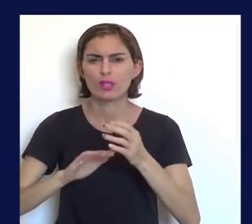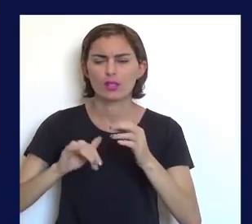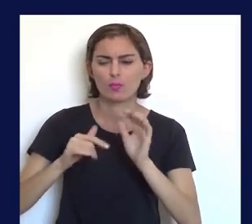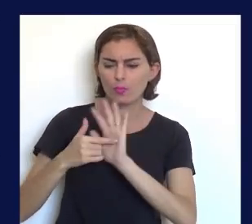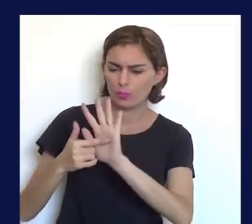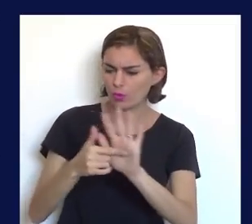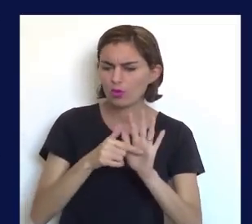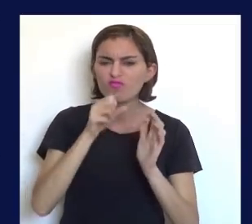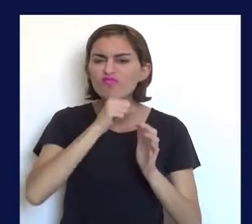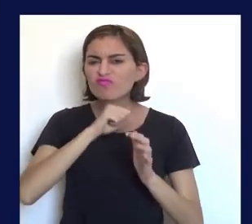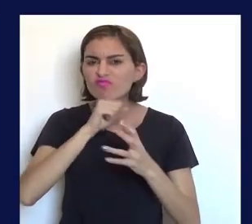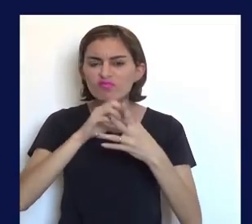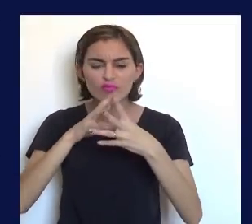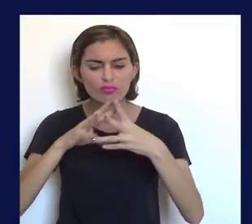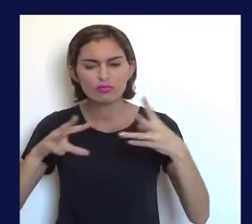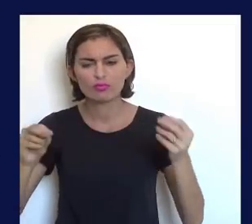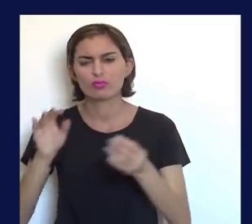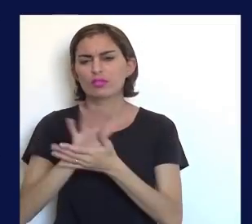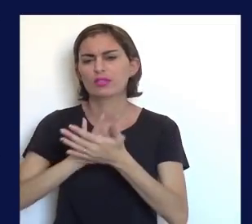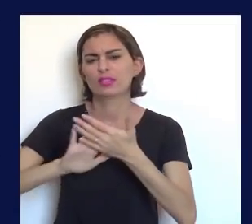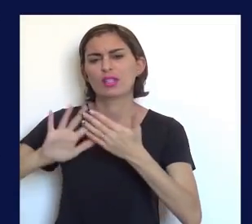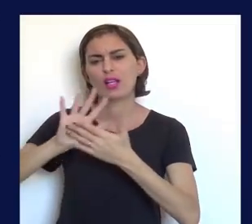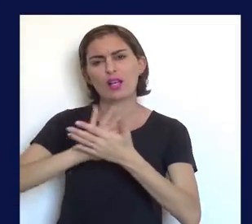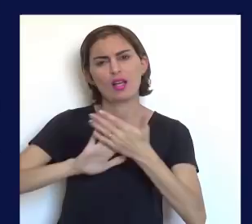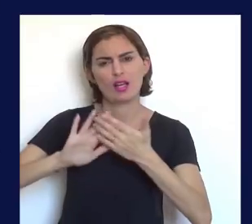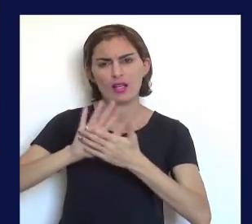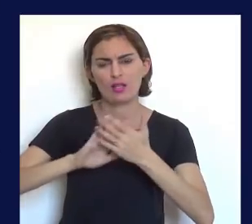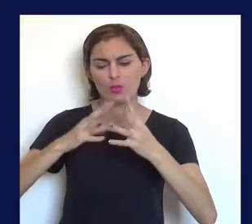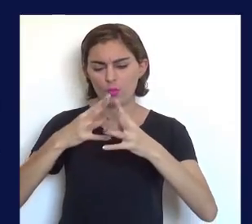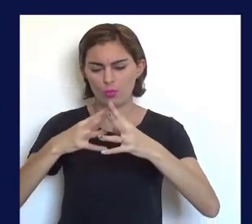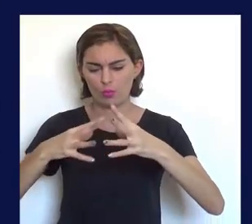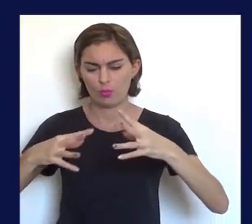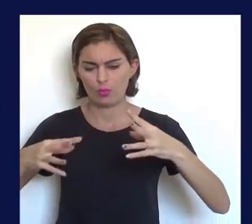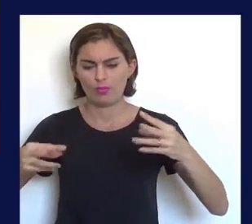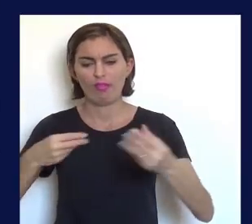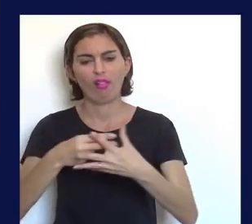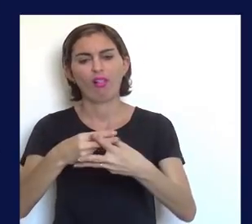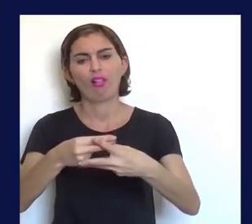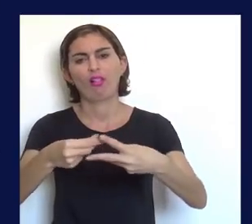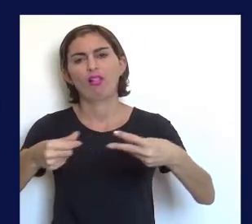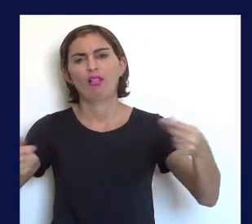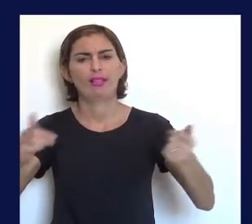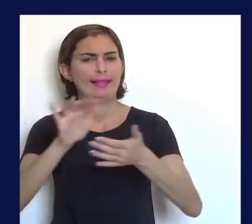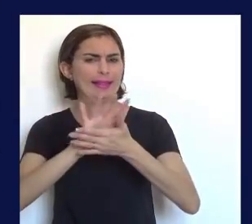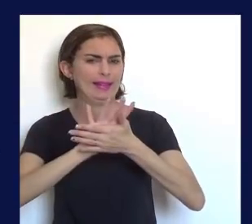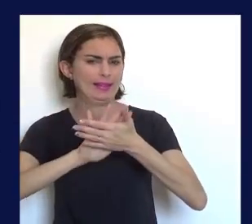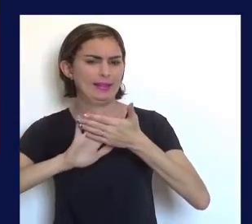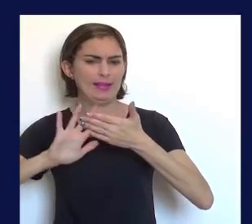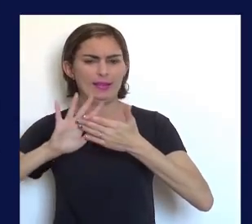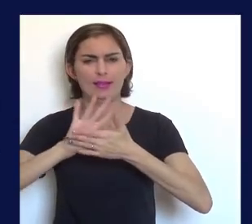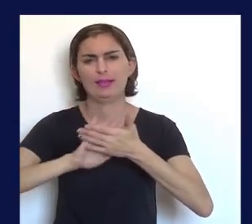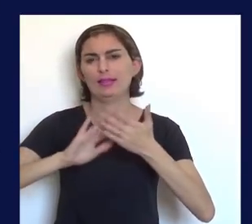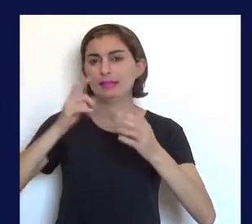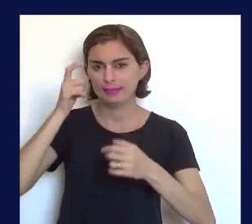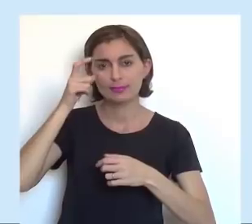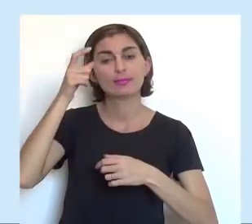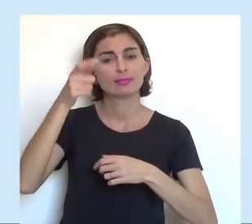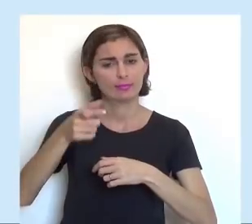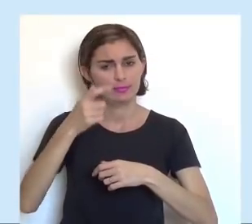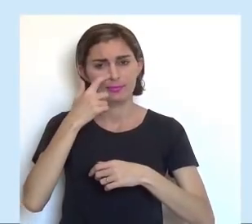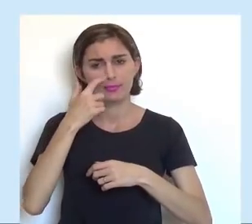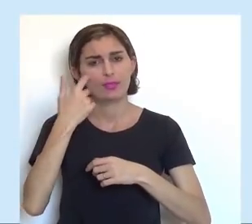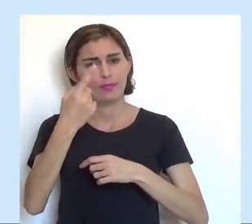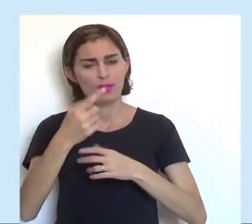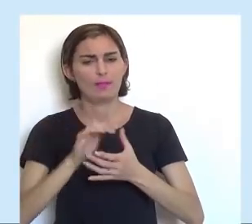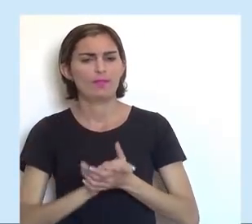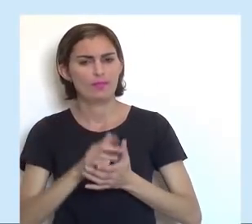apresentam sinais de envelhecimento. Não apresentam deteriorações de qualquer origem. Muito interessante. Olha